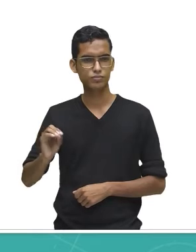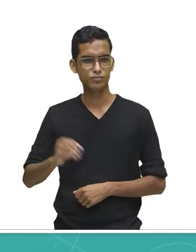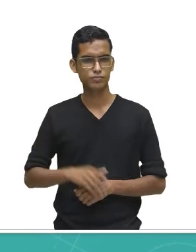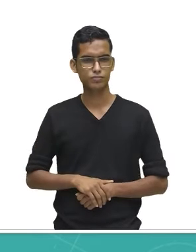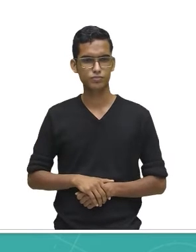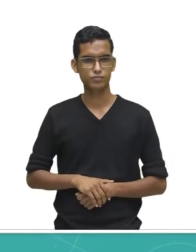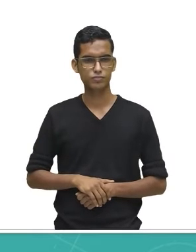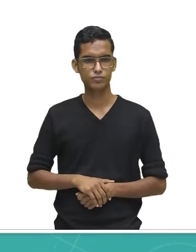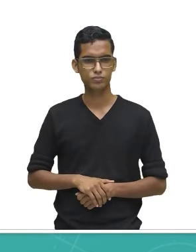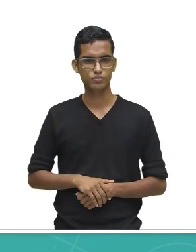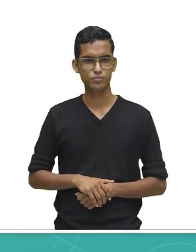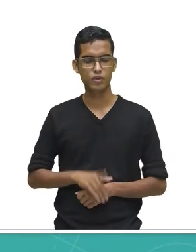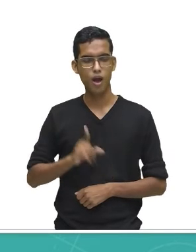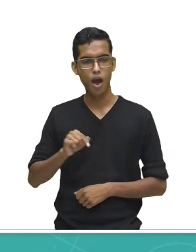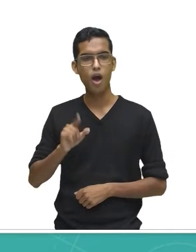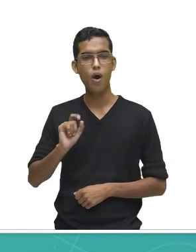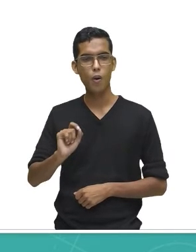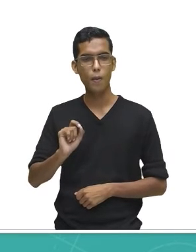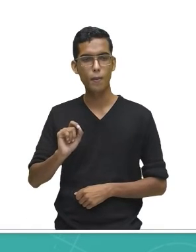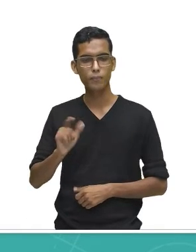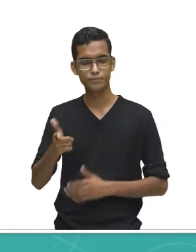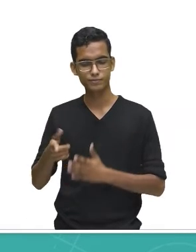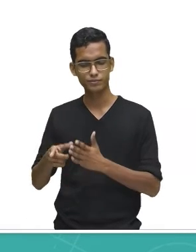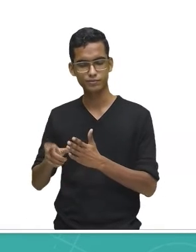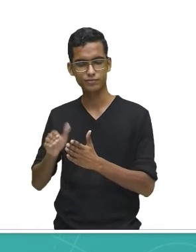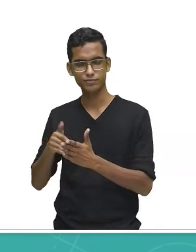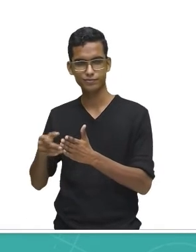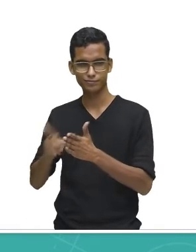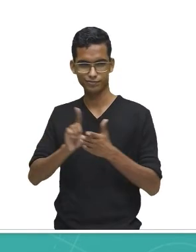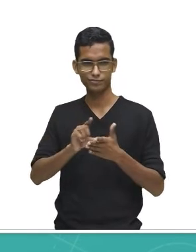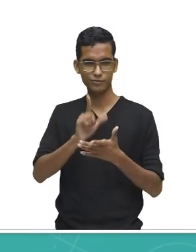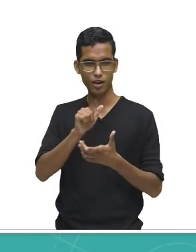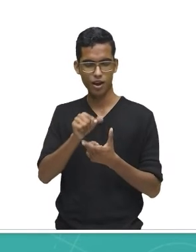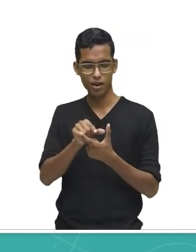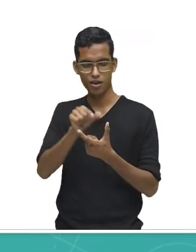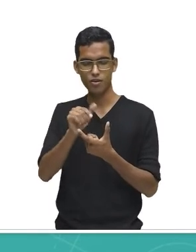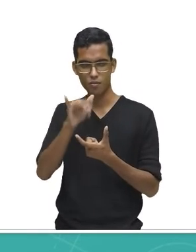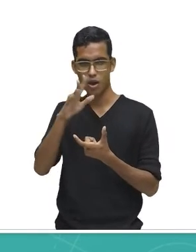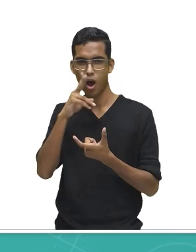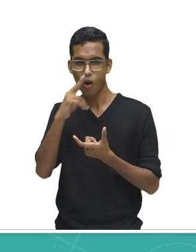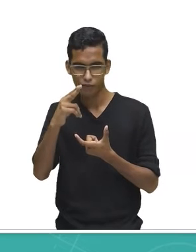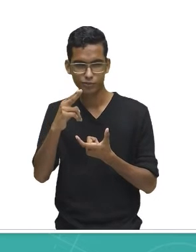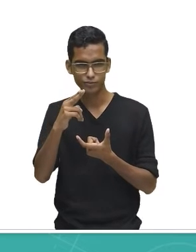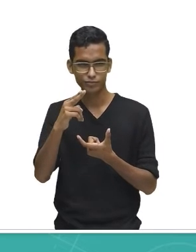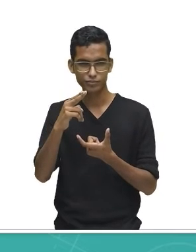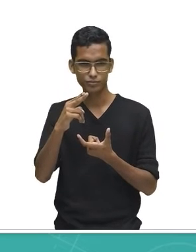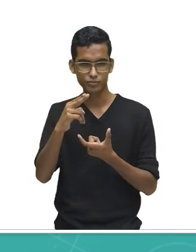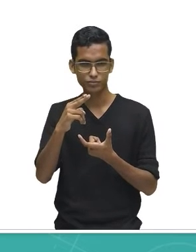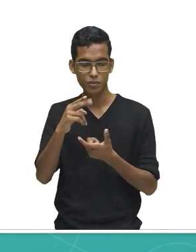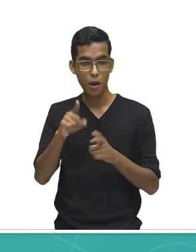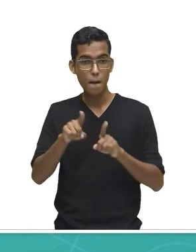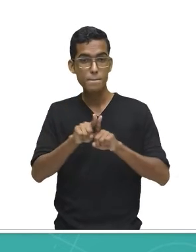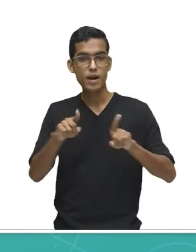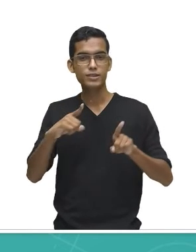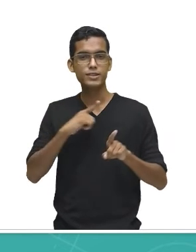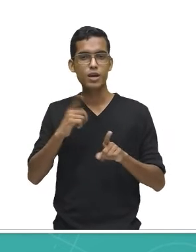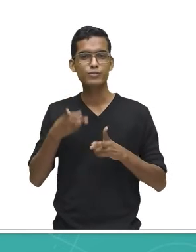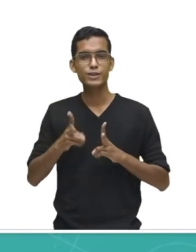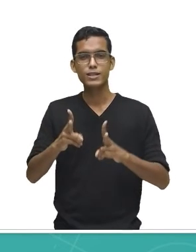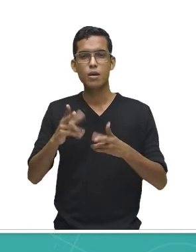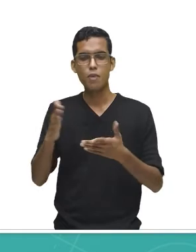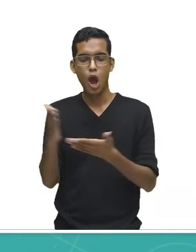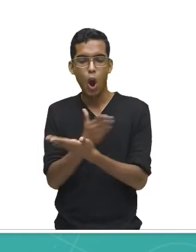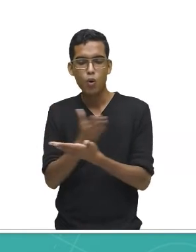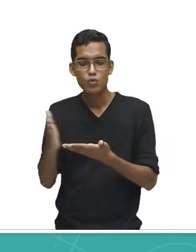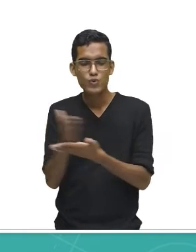aqui a penúltima. E temos algumas falhas, né, de acentuação. Então, ao invés de